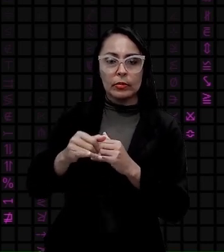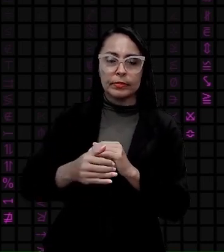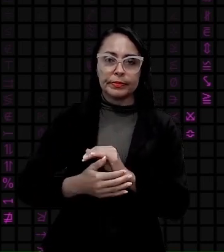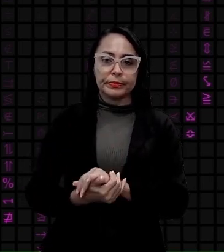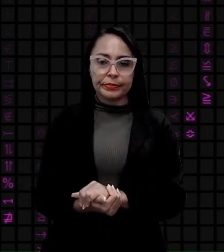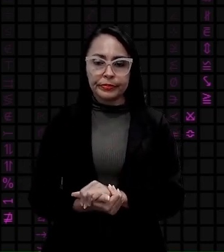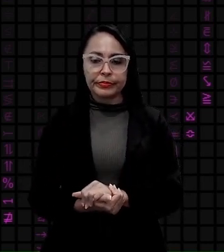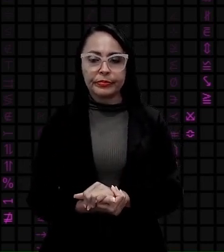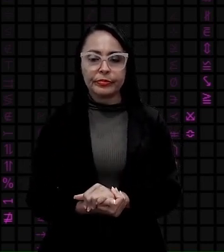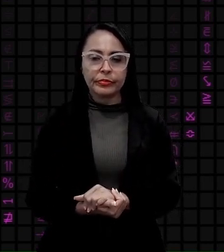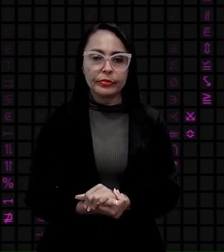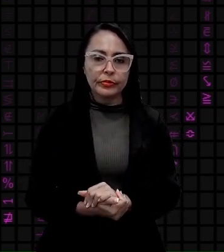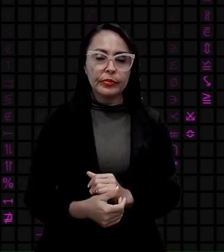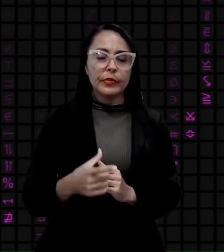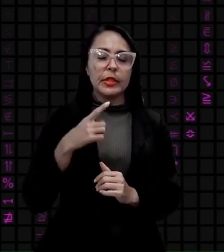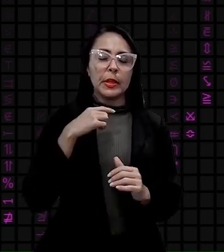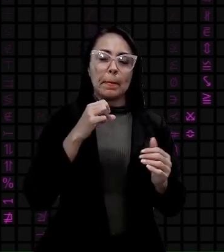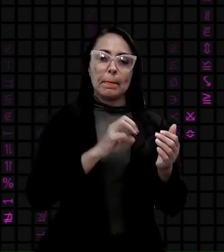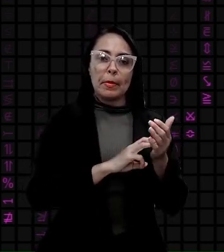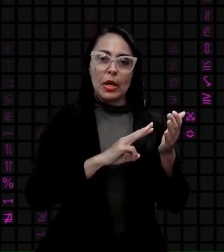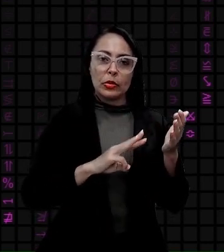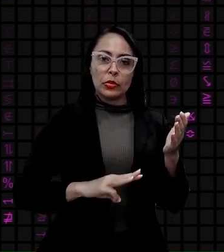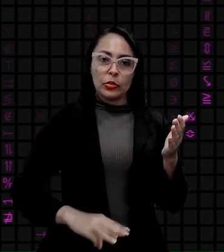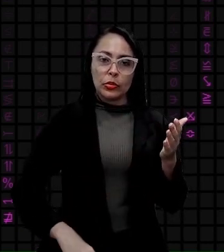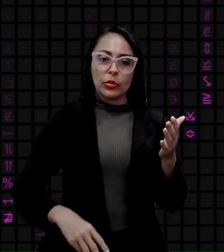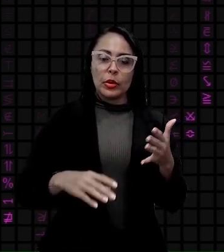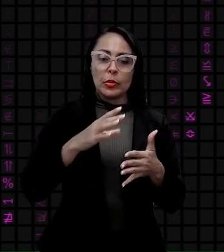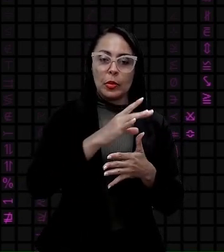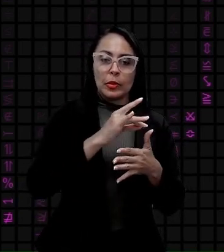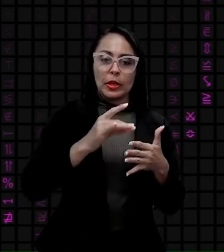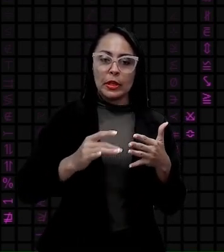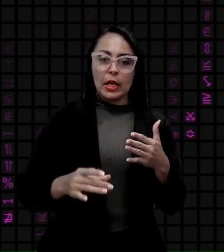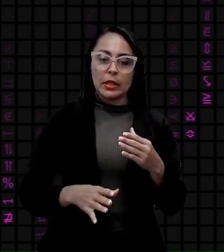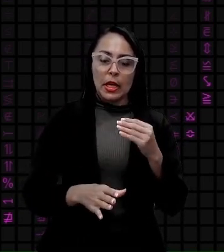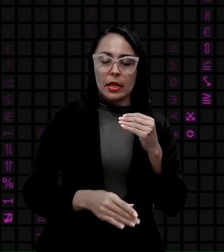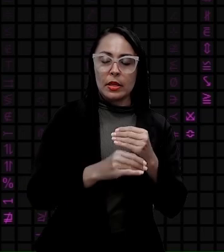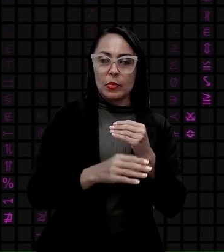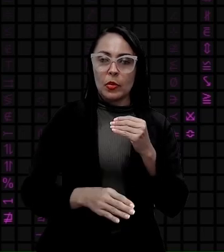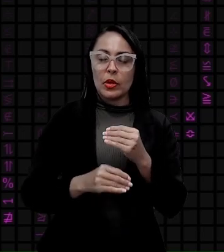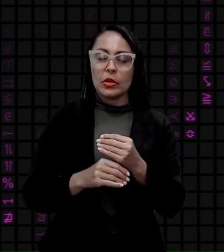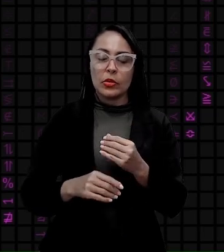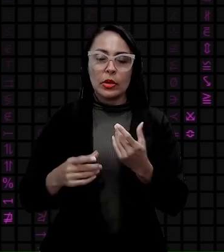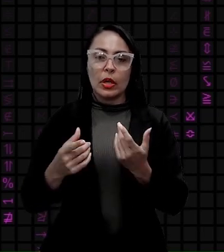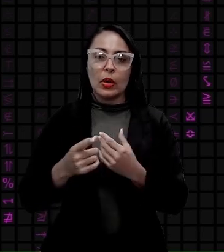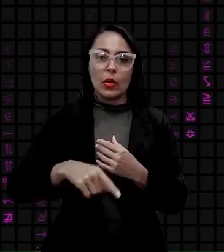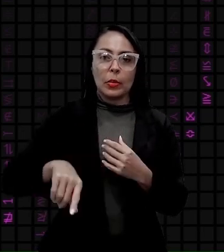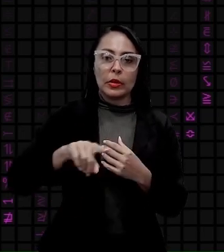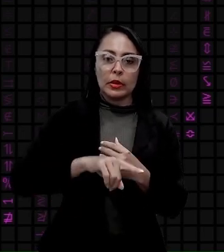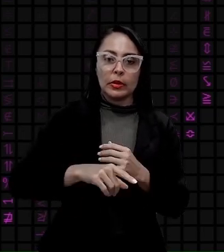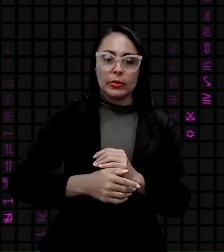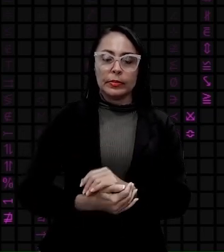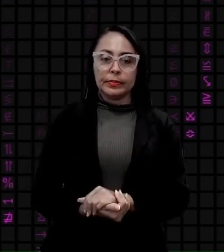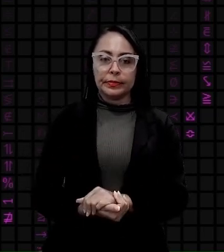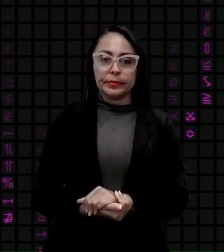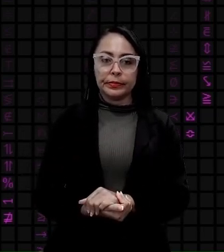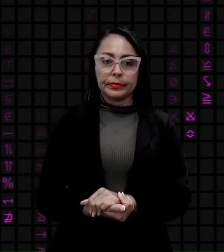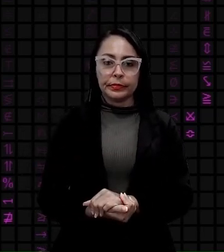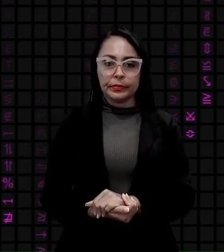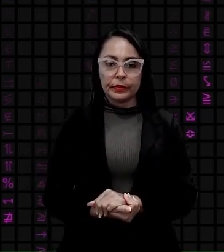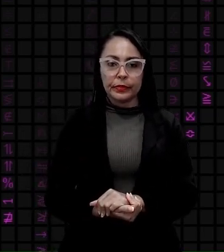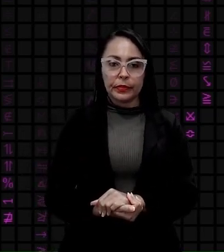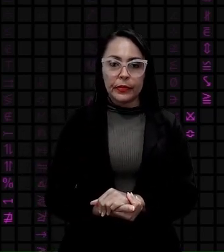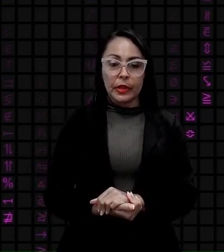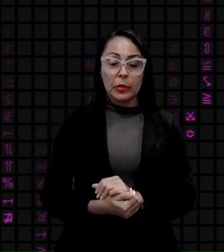eles têm métodos e propriedades atribuídos àquele objeto global. Um tipo primitivo